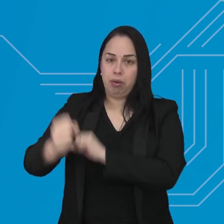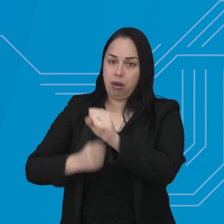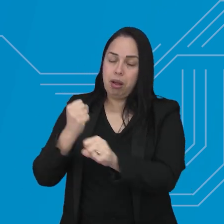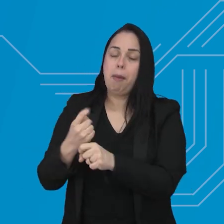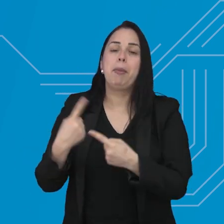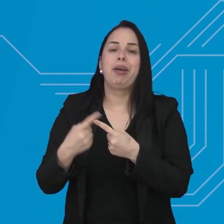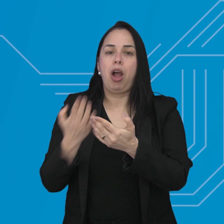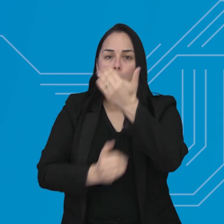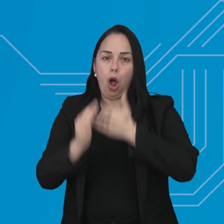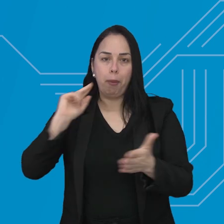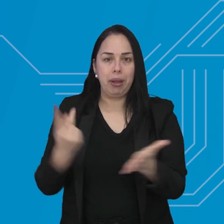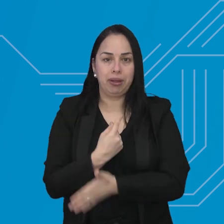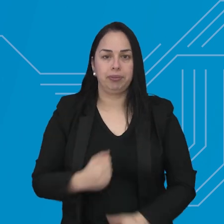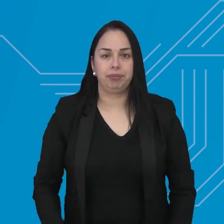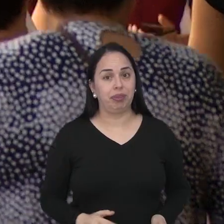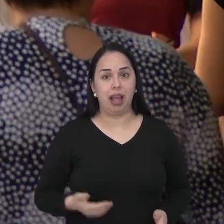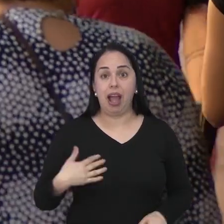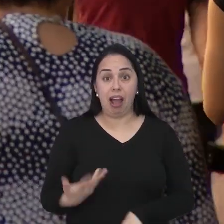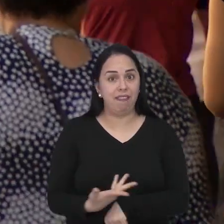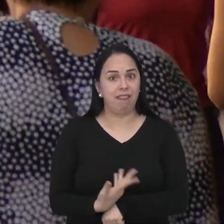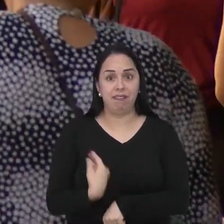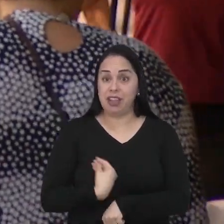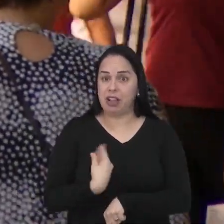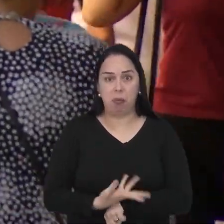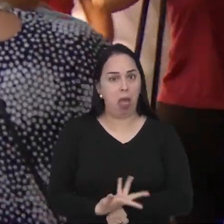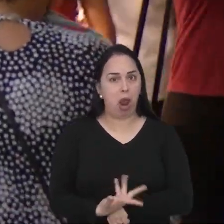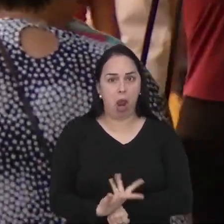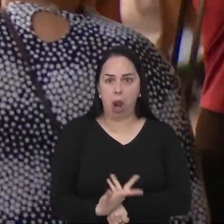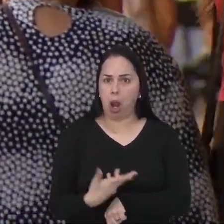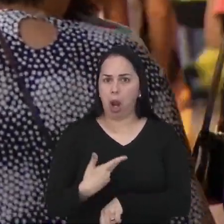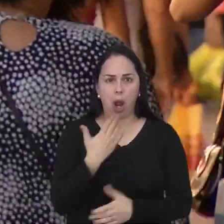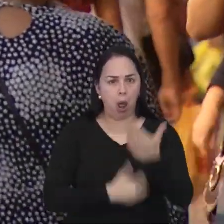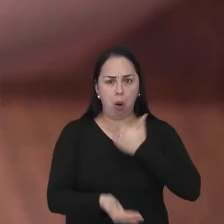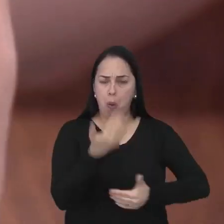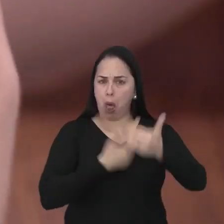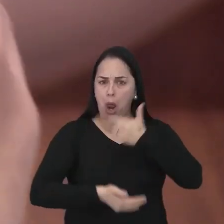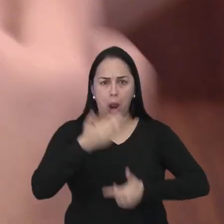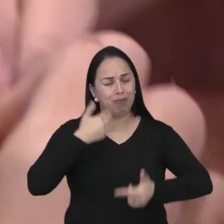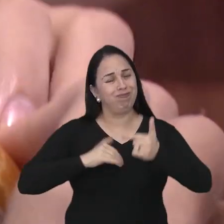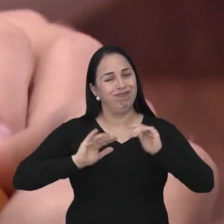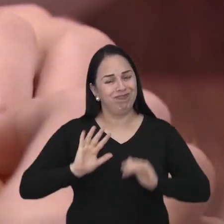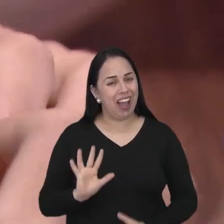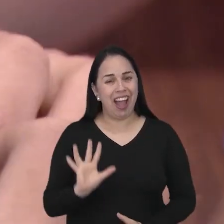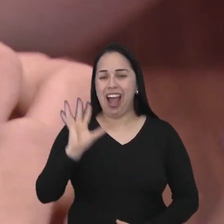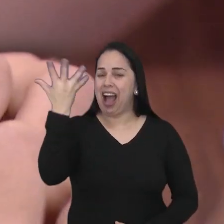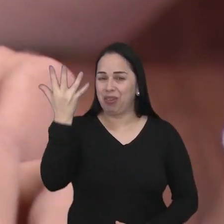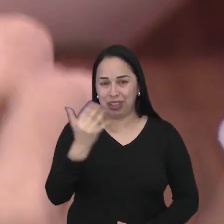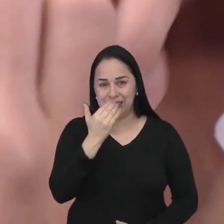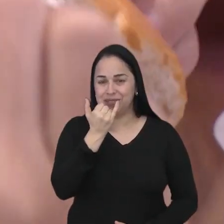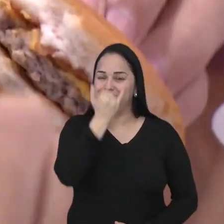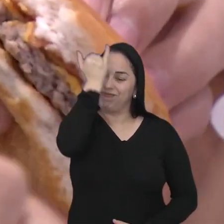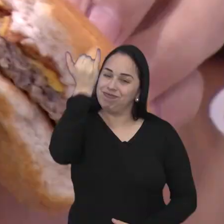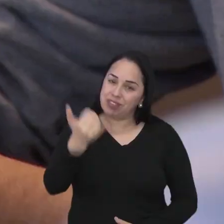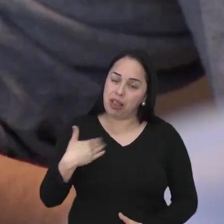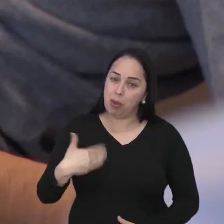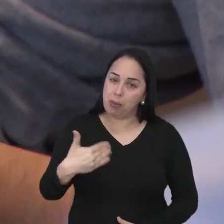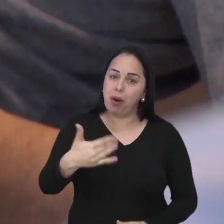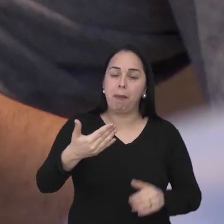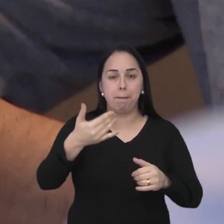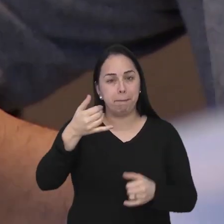alimentação estão entre os fatores de risco. Vida cada vez mais apressada e hábitos alimentares em constante